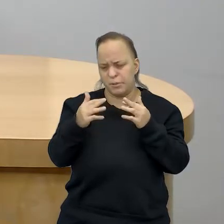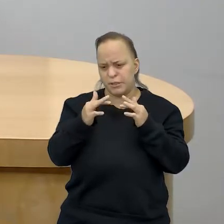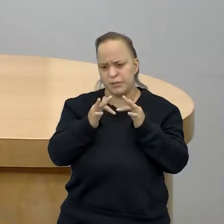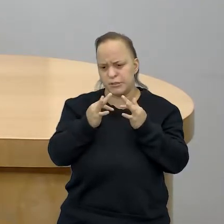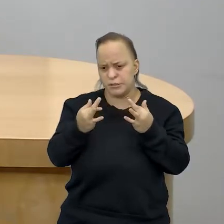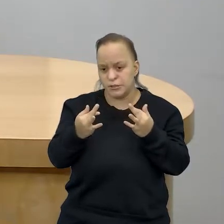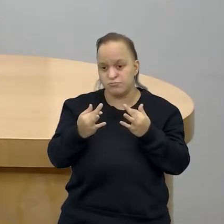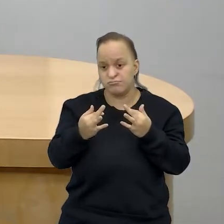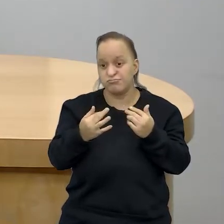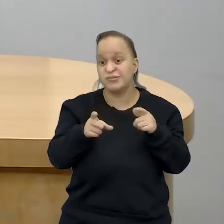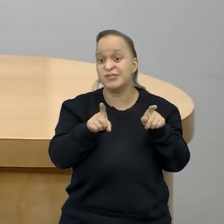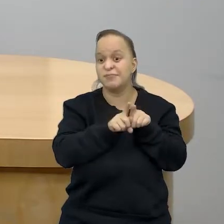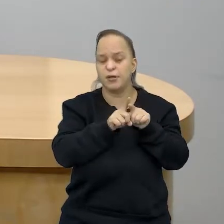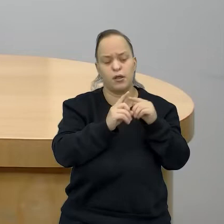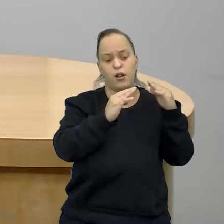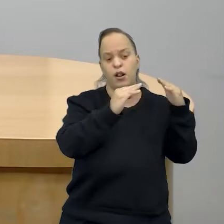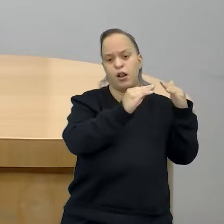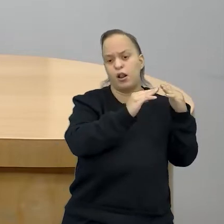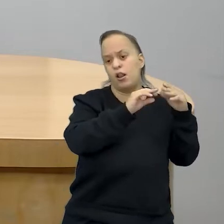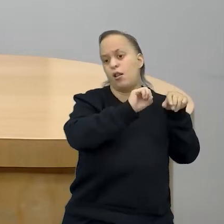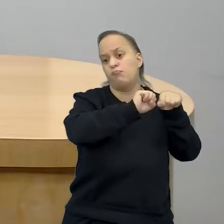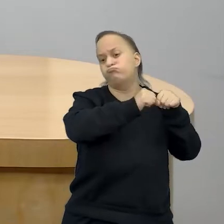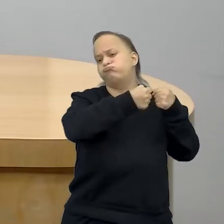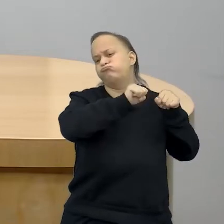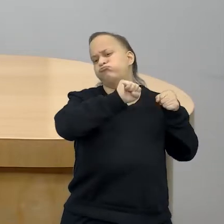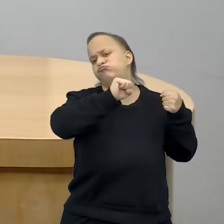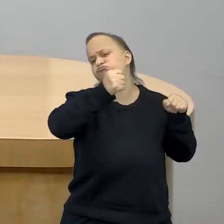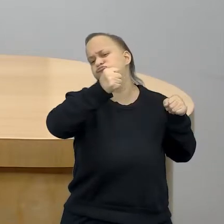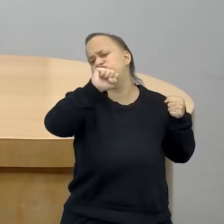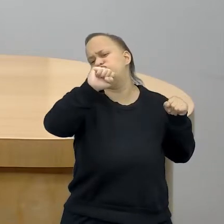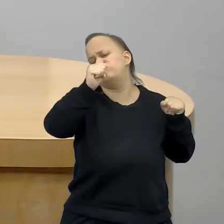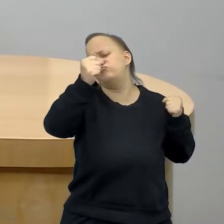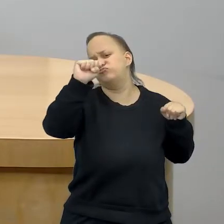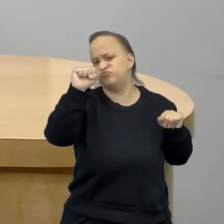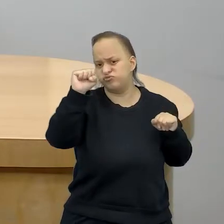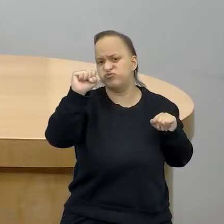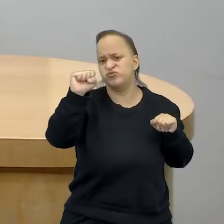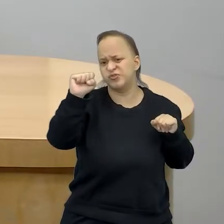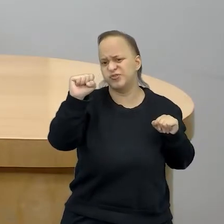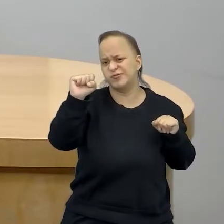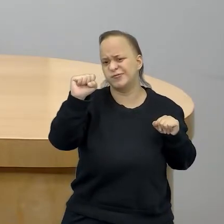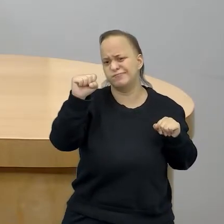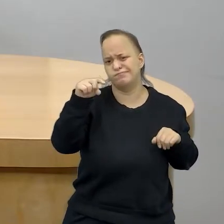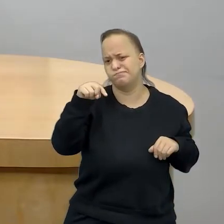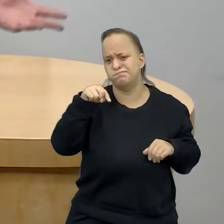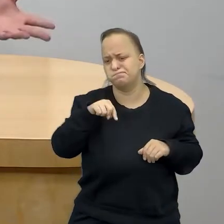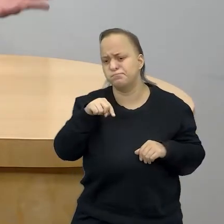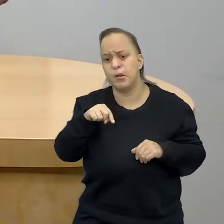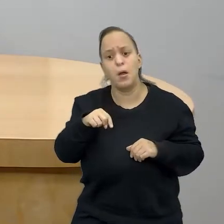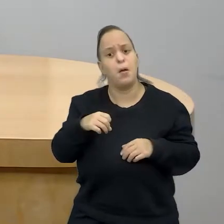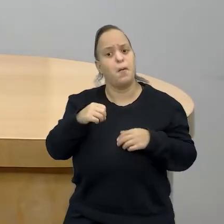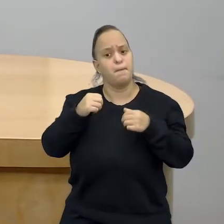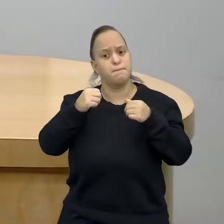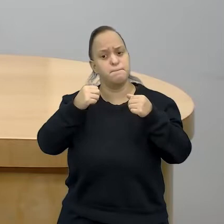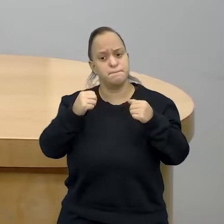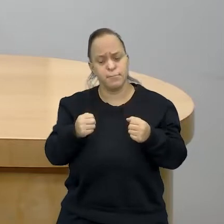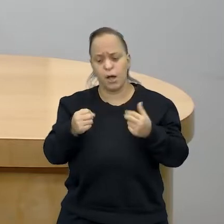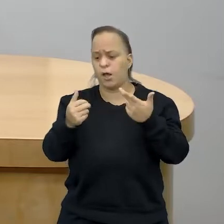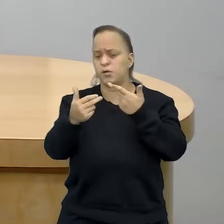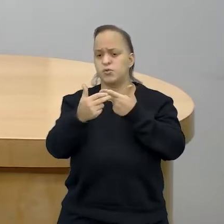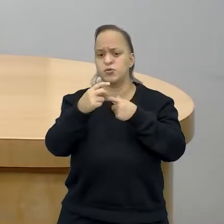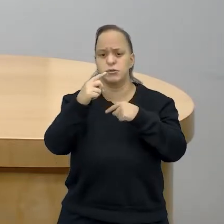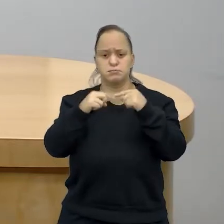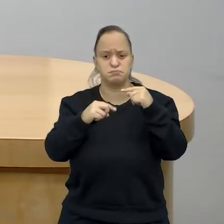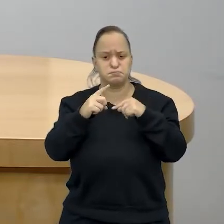mansão, não é porque eu vou fazer uma casa container que ela tem que ser uma minimalista. Ela pode ser uma mansão. Eu também passei